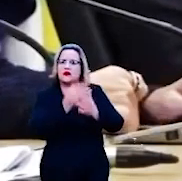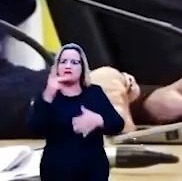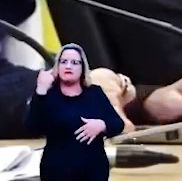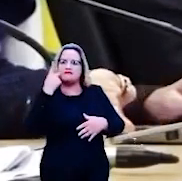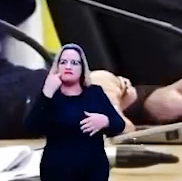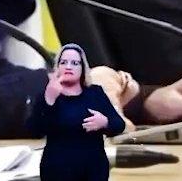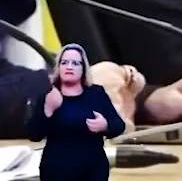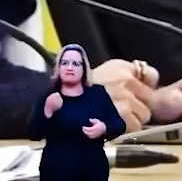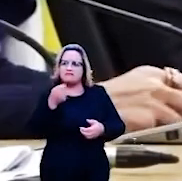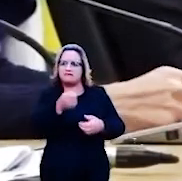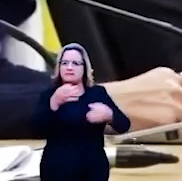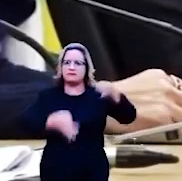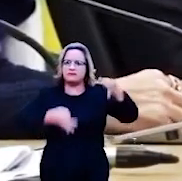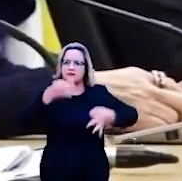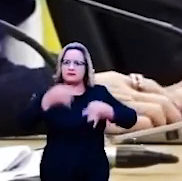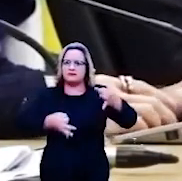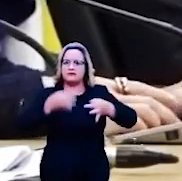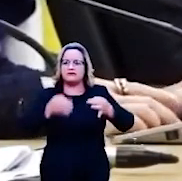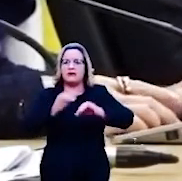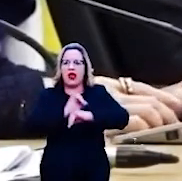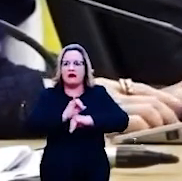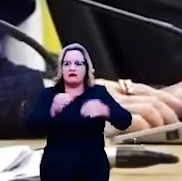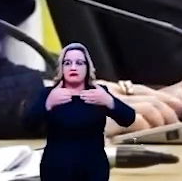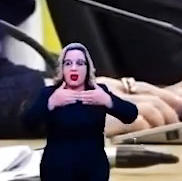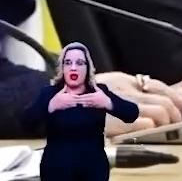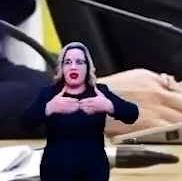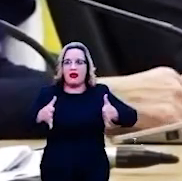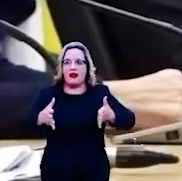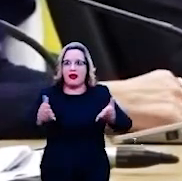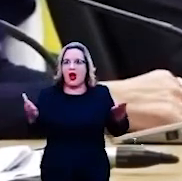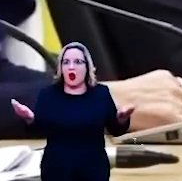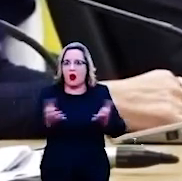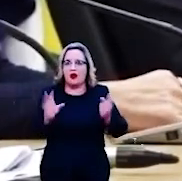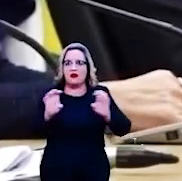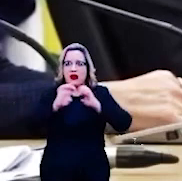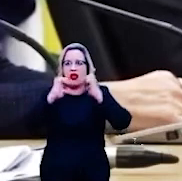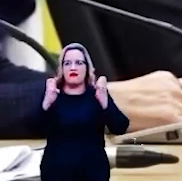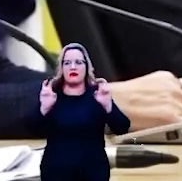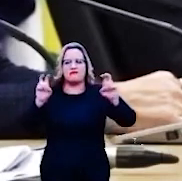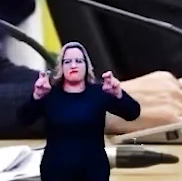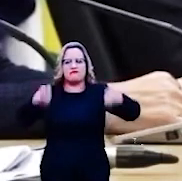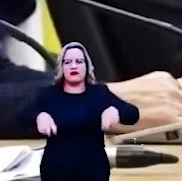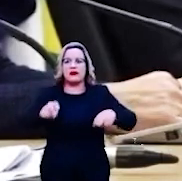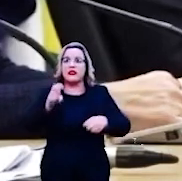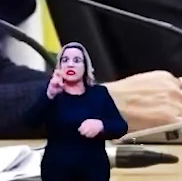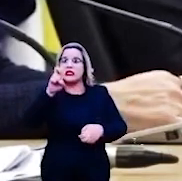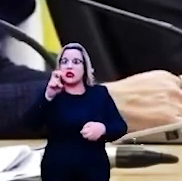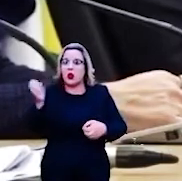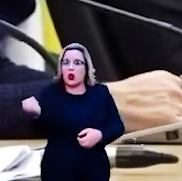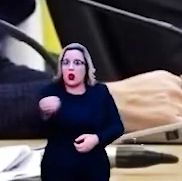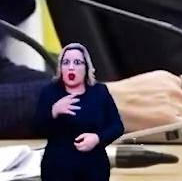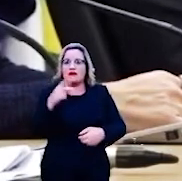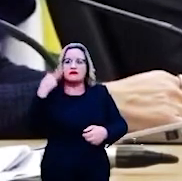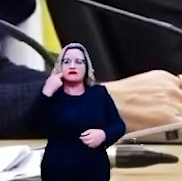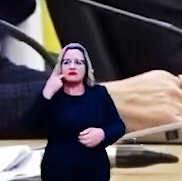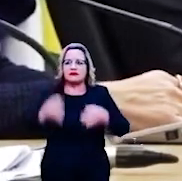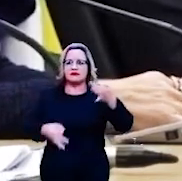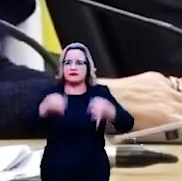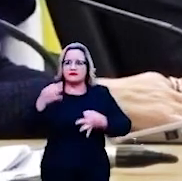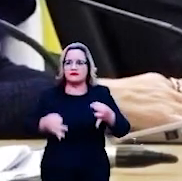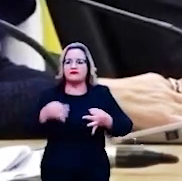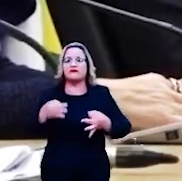de Procuradores de Justiça, declaro aberta esta sessão solene de posse dos 5 novos promotores